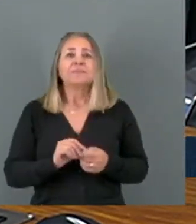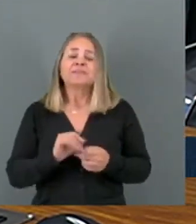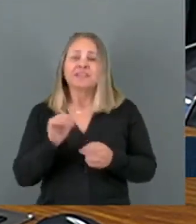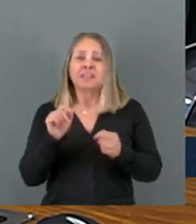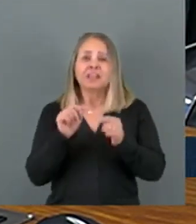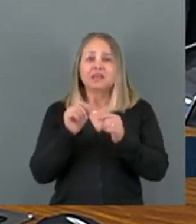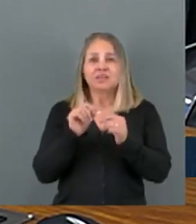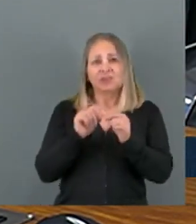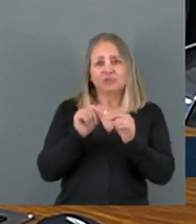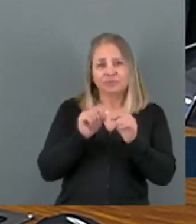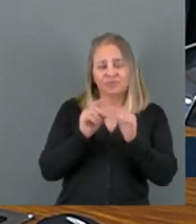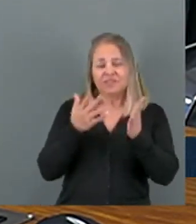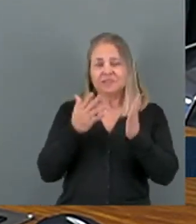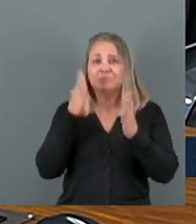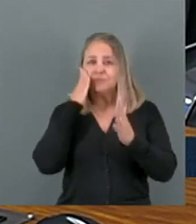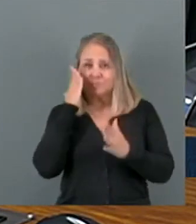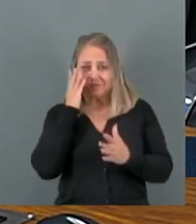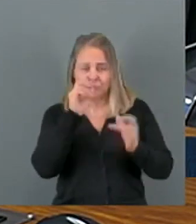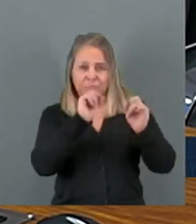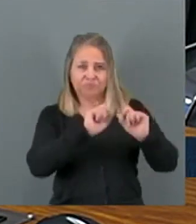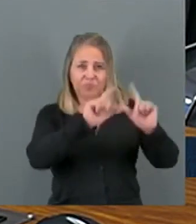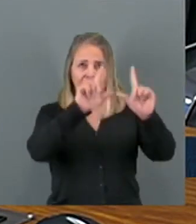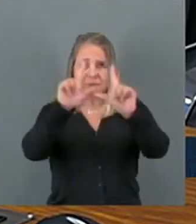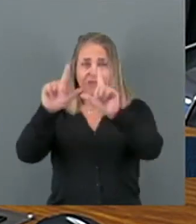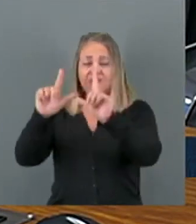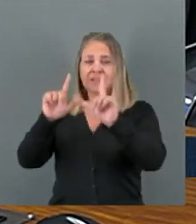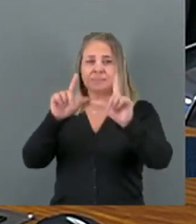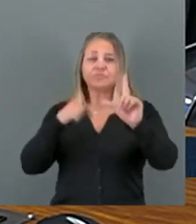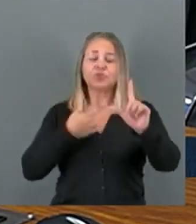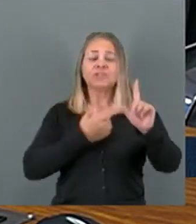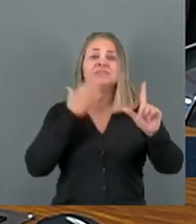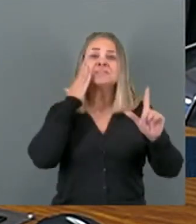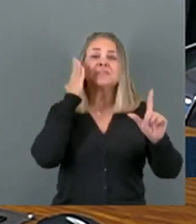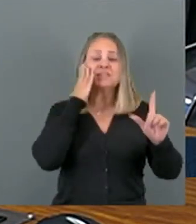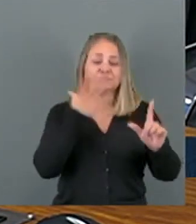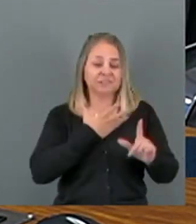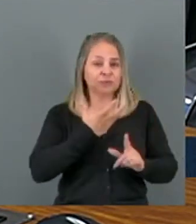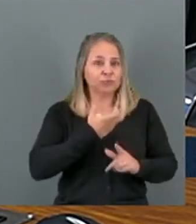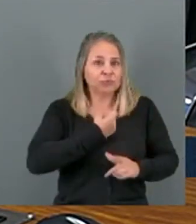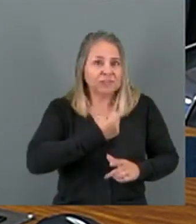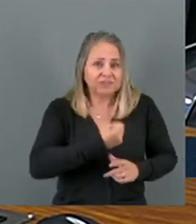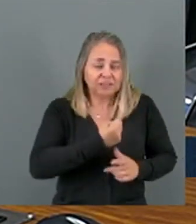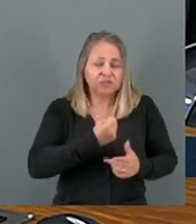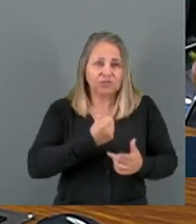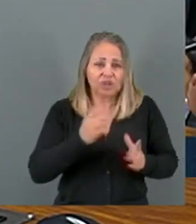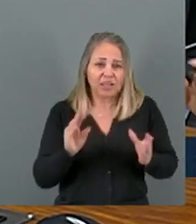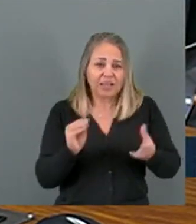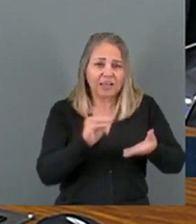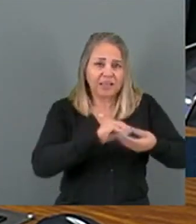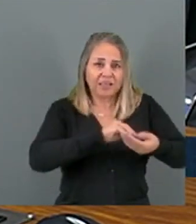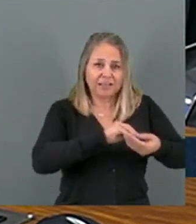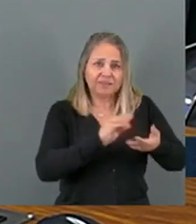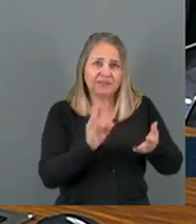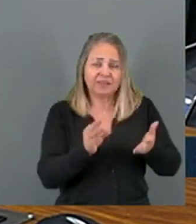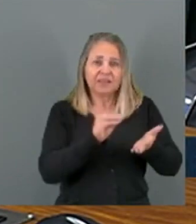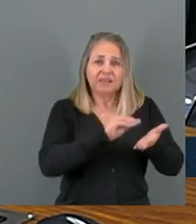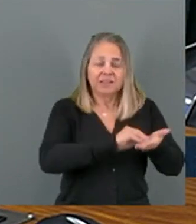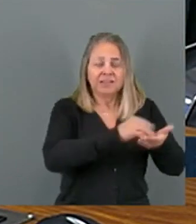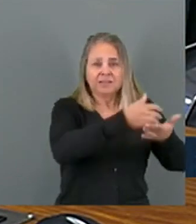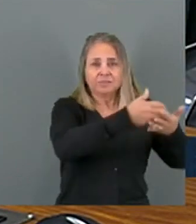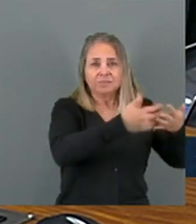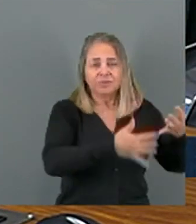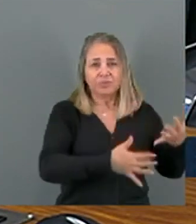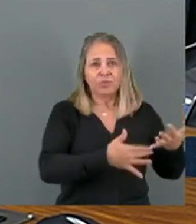não ficou bonito, mas está compreensível. A gente entende que o suicídio, sim, ele se insere aqui. Nós temos como